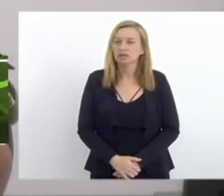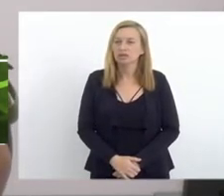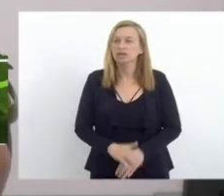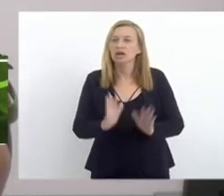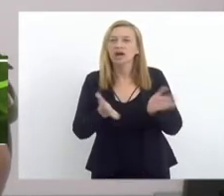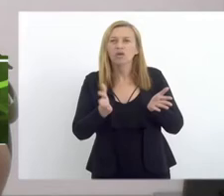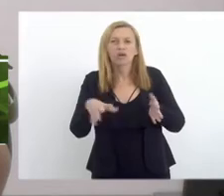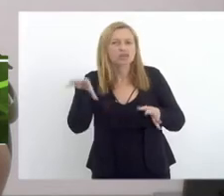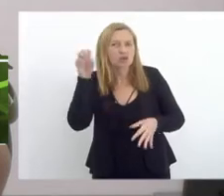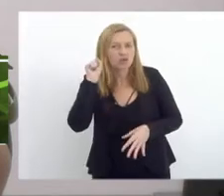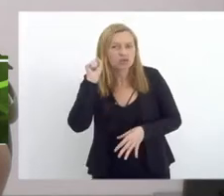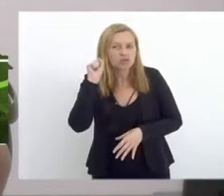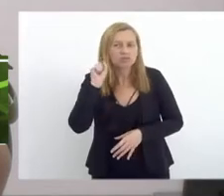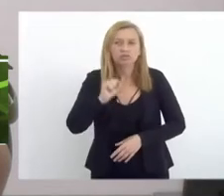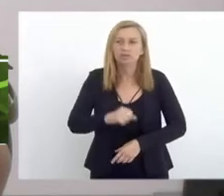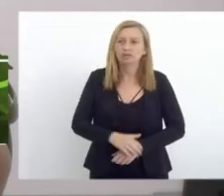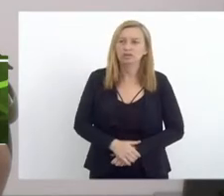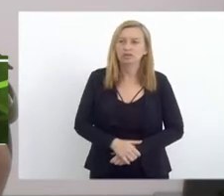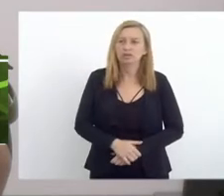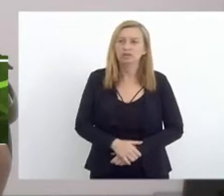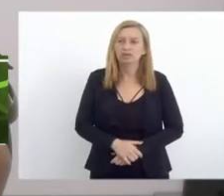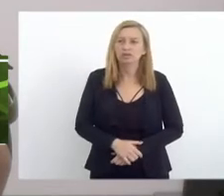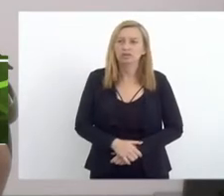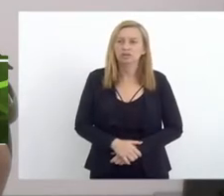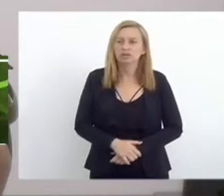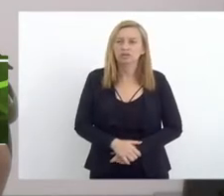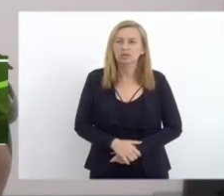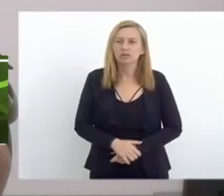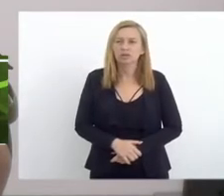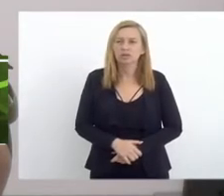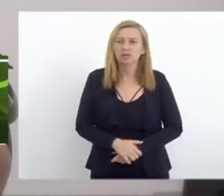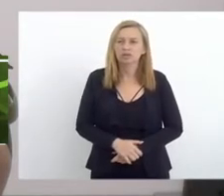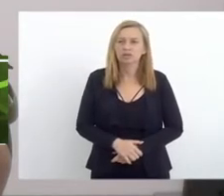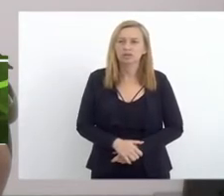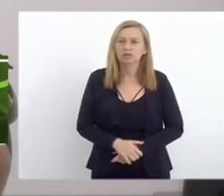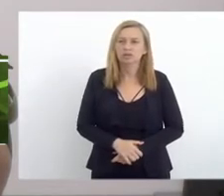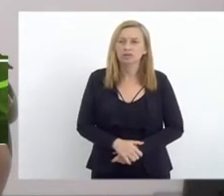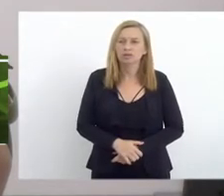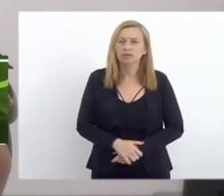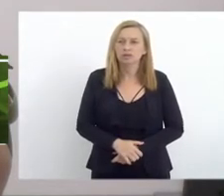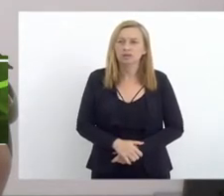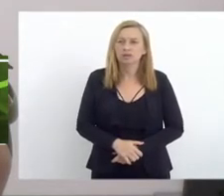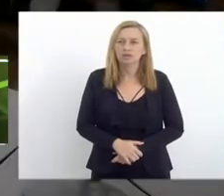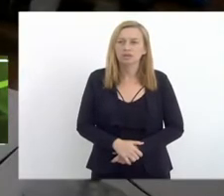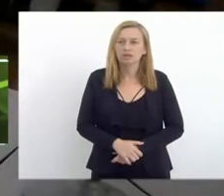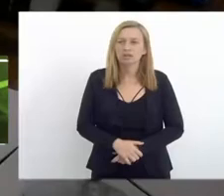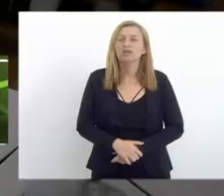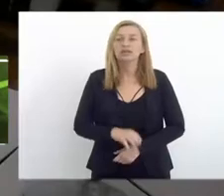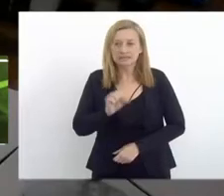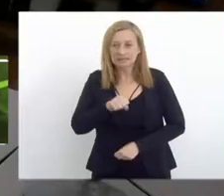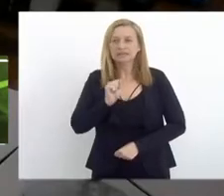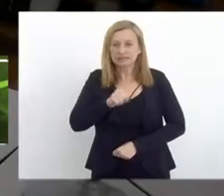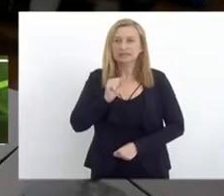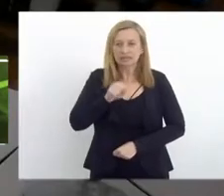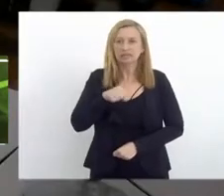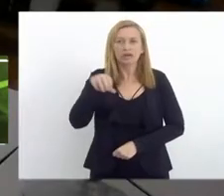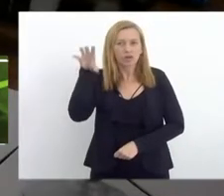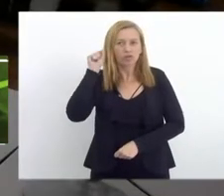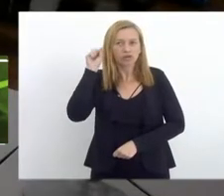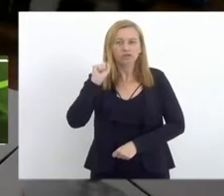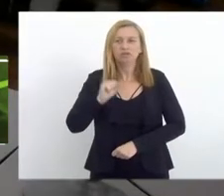Agora vocês estão ouvindo? Quem quiser ver a parte inicial vai estar no YouTube depois. Positivo, agora a gente te